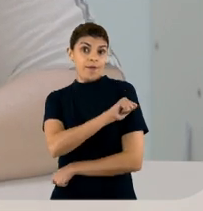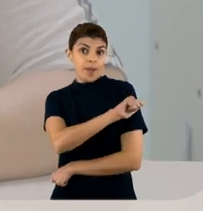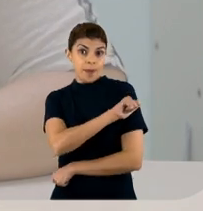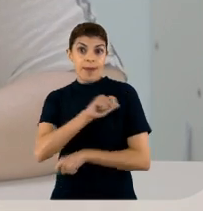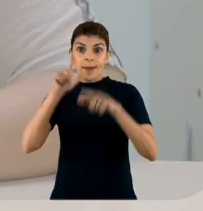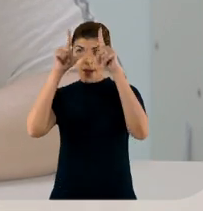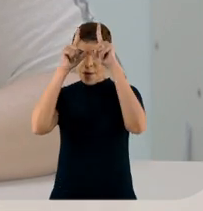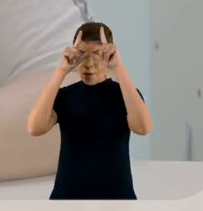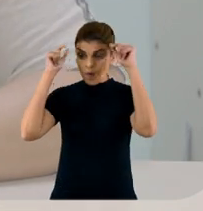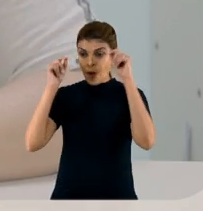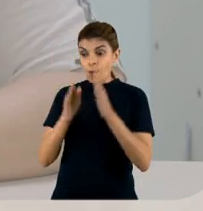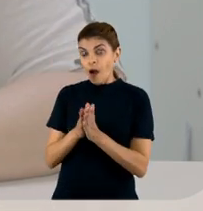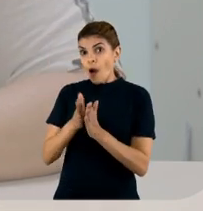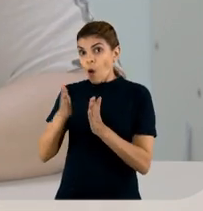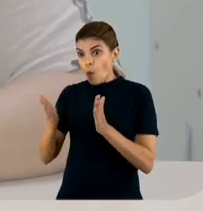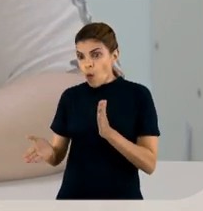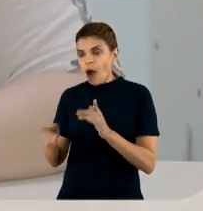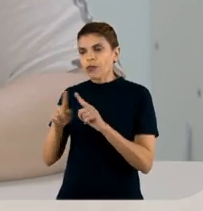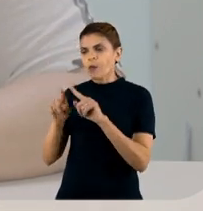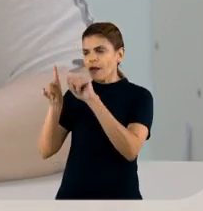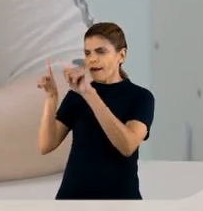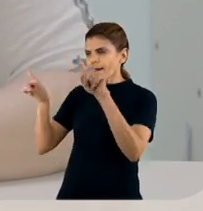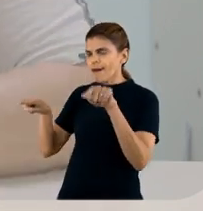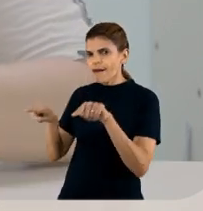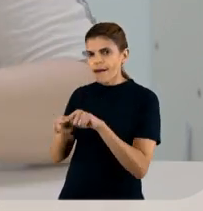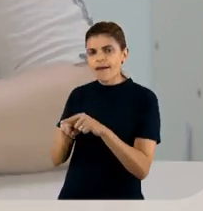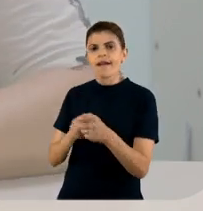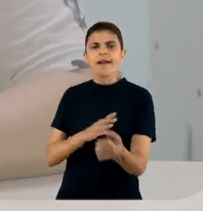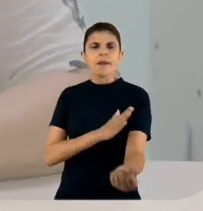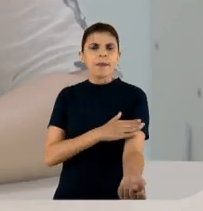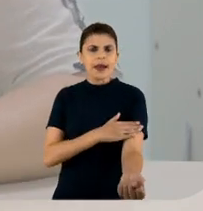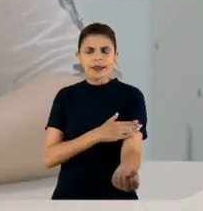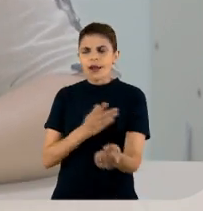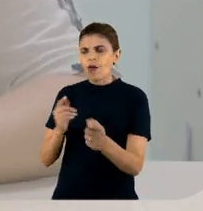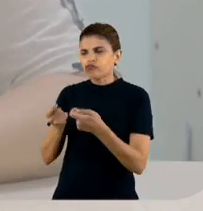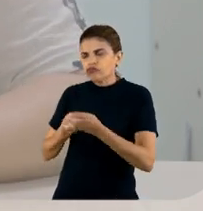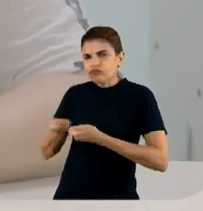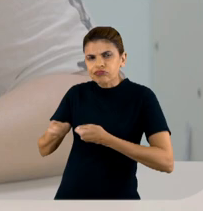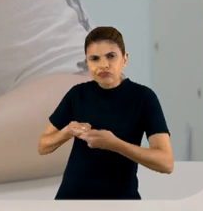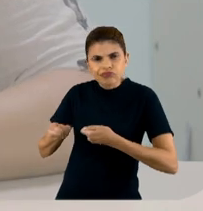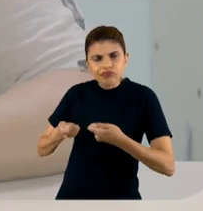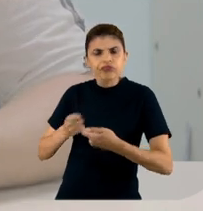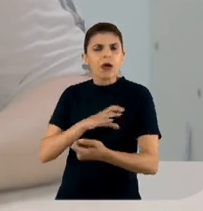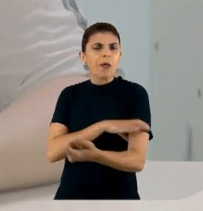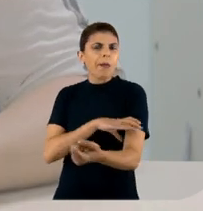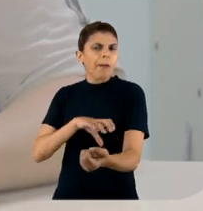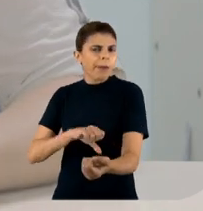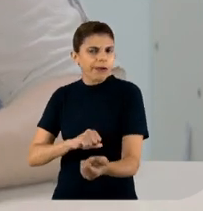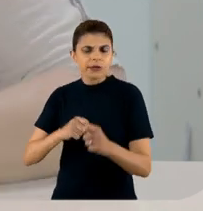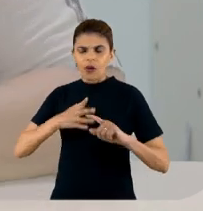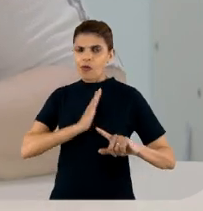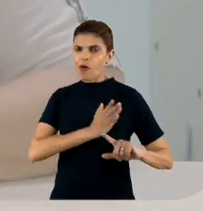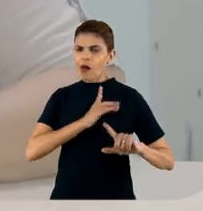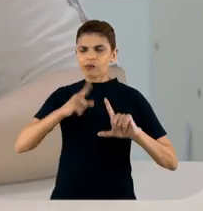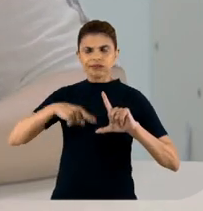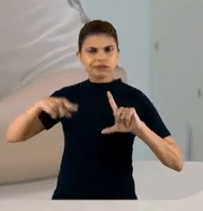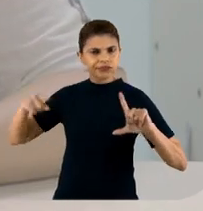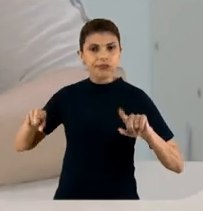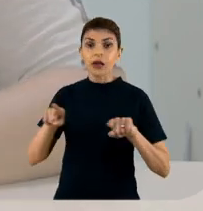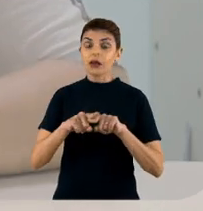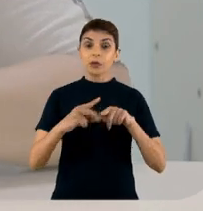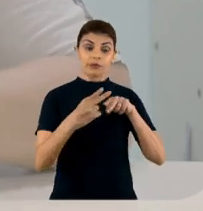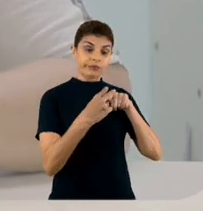desse leito uma medida de pressão frequente o oximetria contínua o eletrocardiograma e tudo